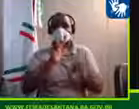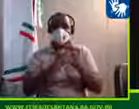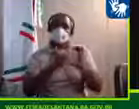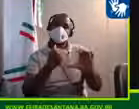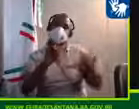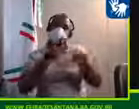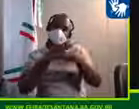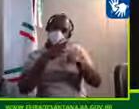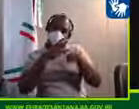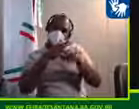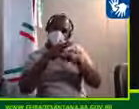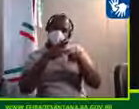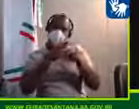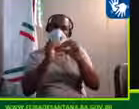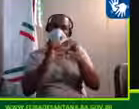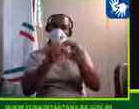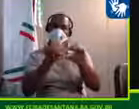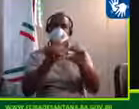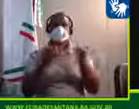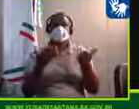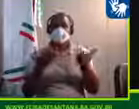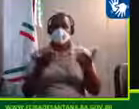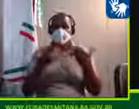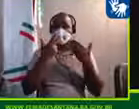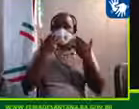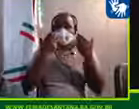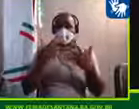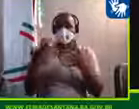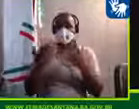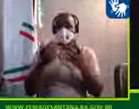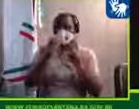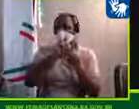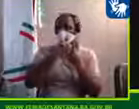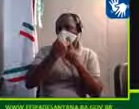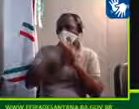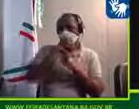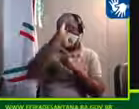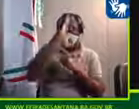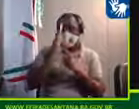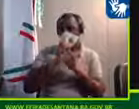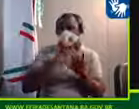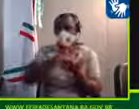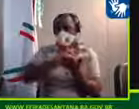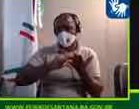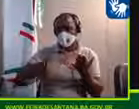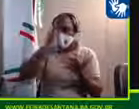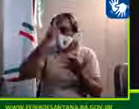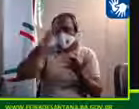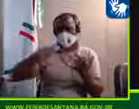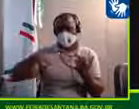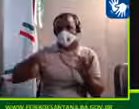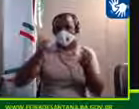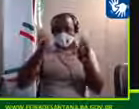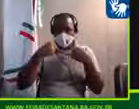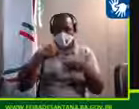Meet, mas está acompanhando a coletiva. Prefeito, a Sociedade Brasileira de Infectologia afirmou que a